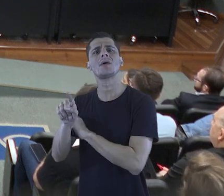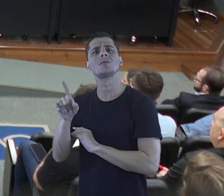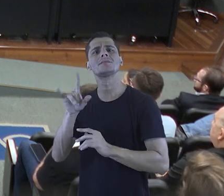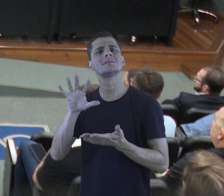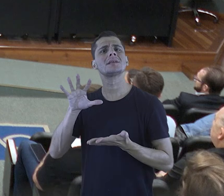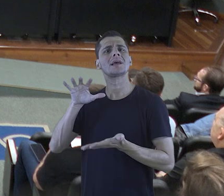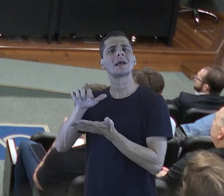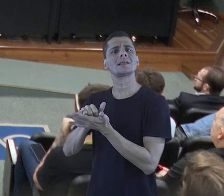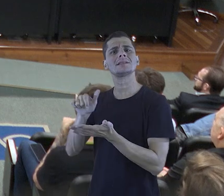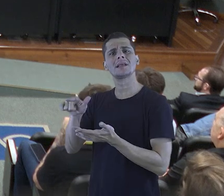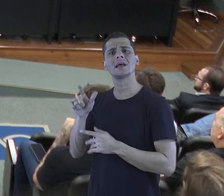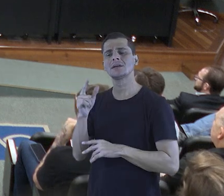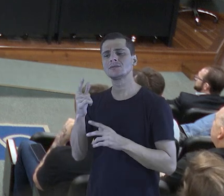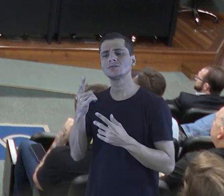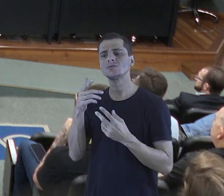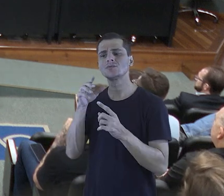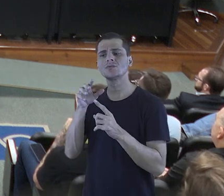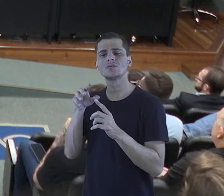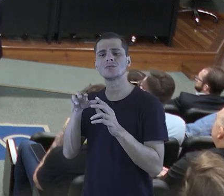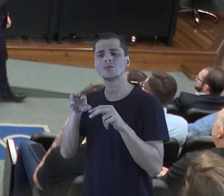a universidade perguntou a orientação sexual.